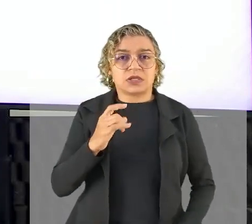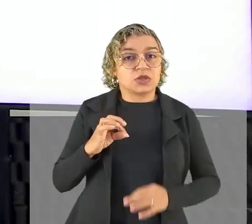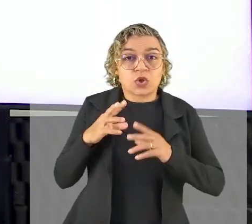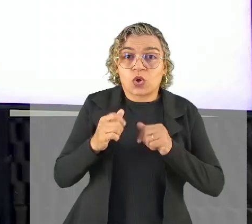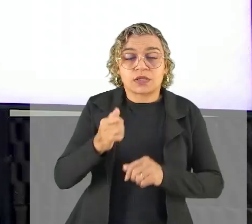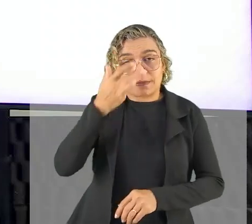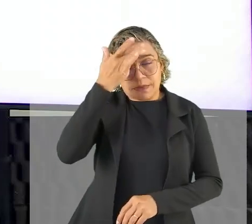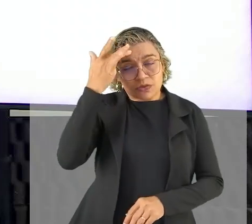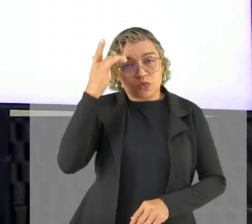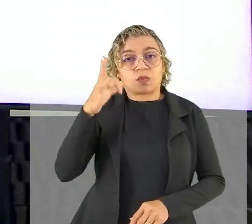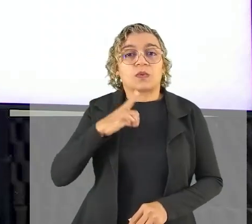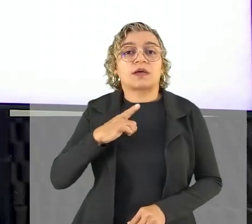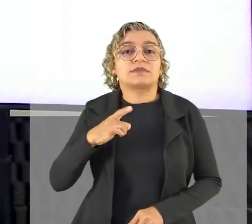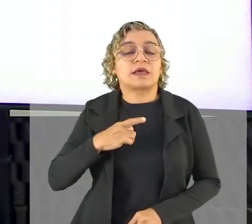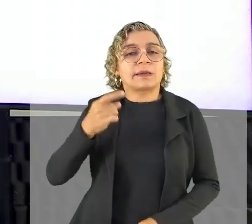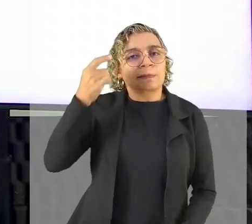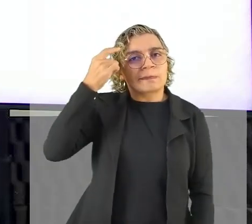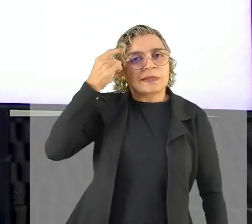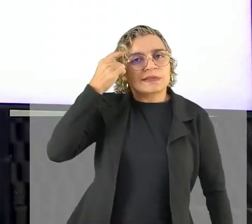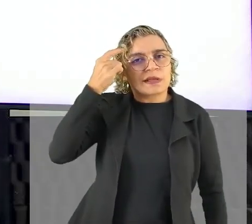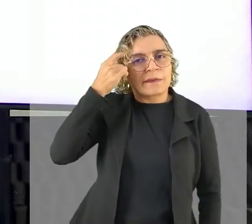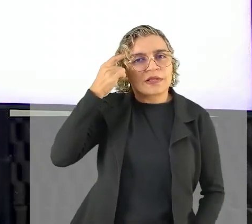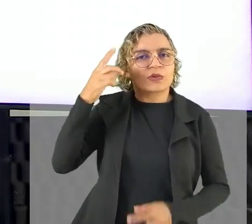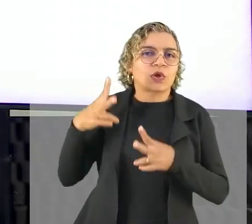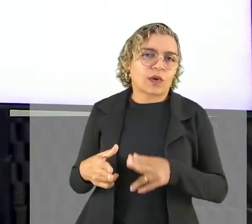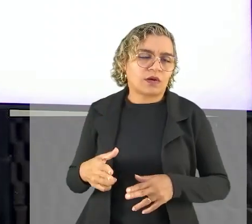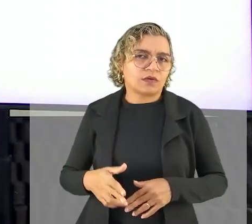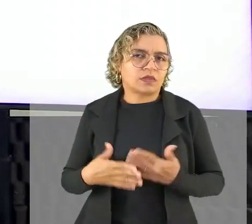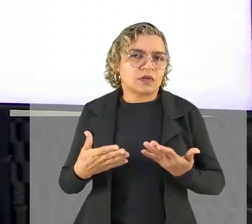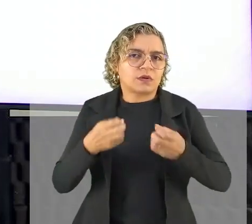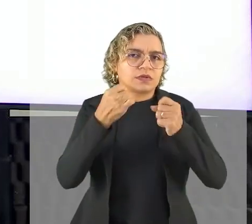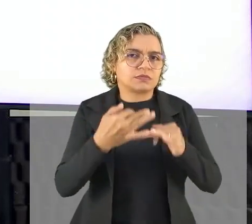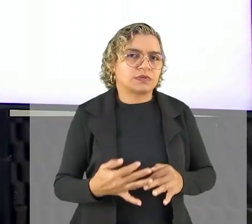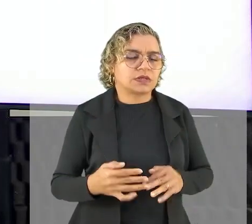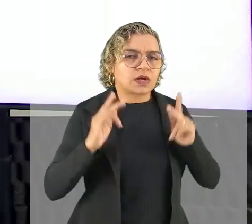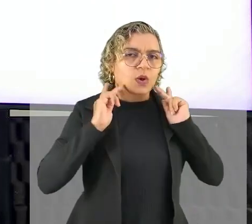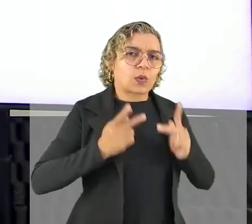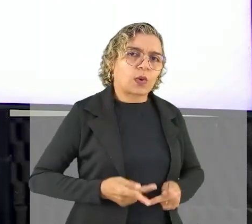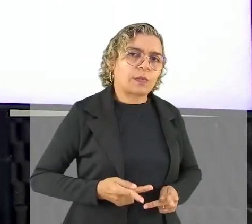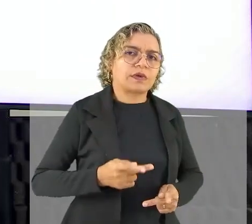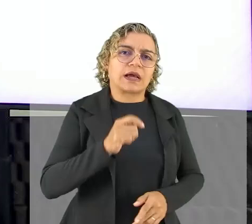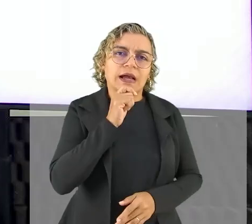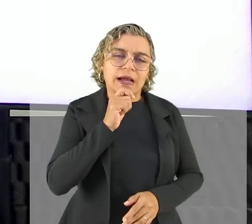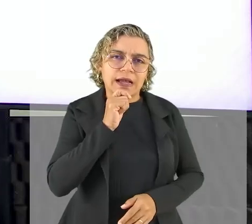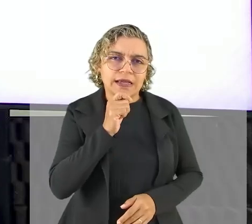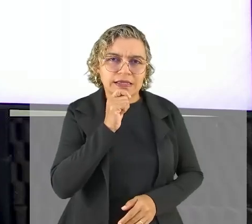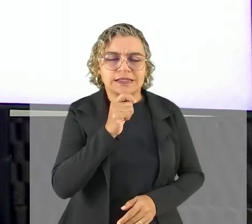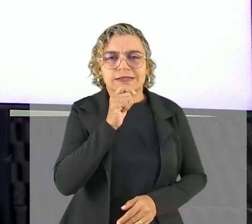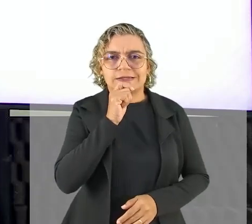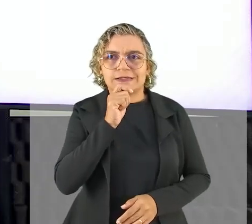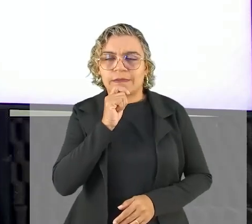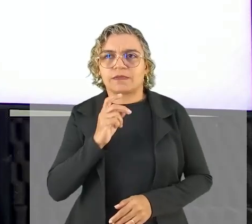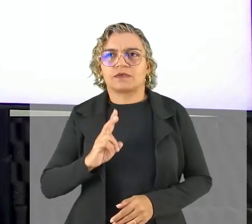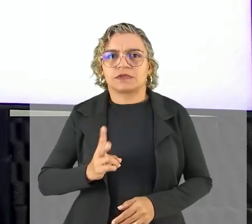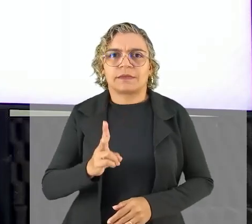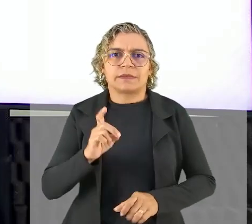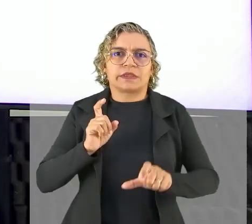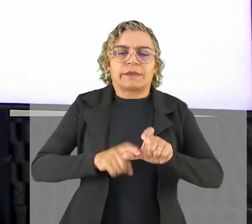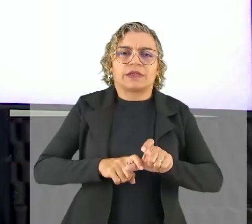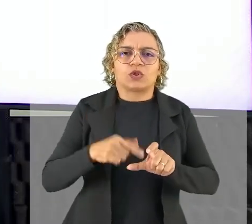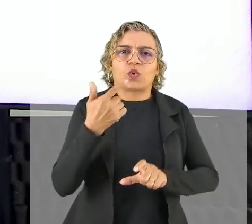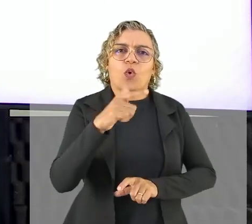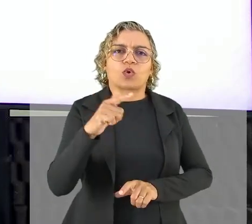essa mesma estrutura mental. E o que explica o homem permanecer ainda sob tutela